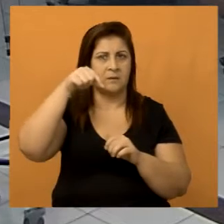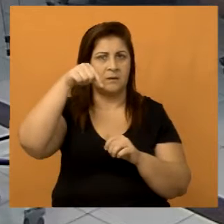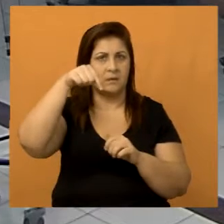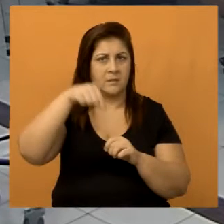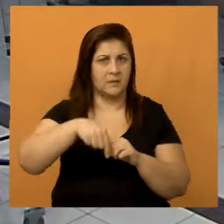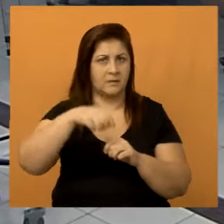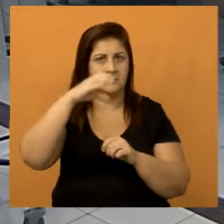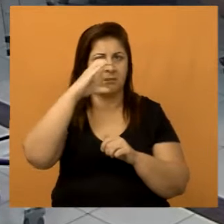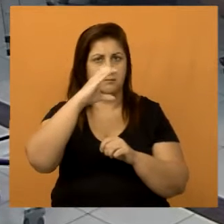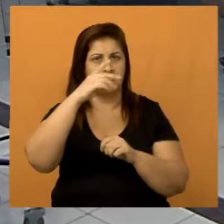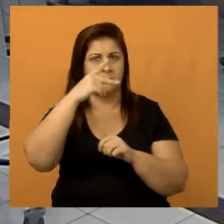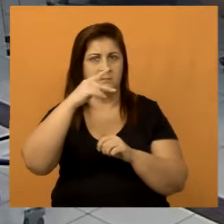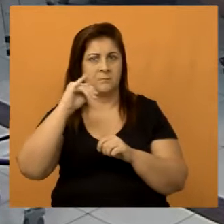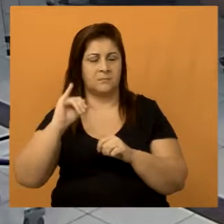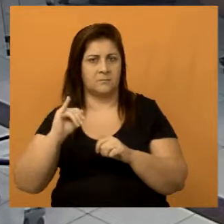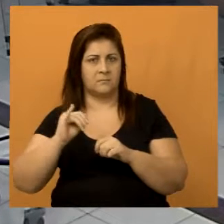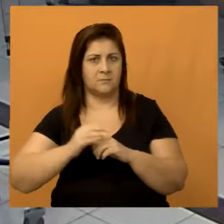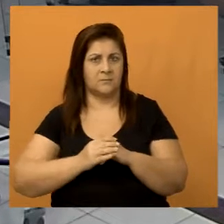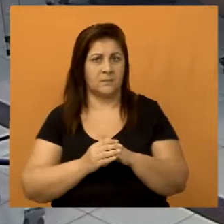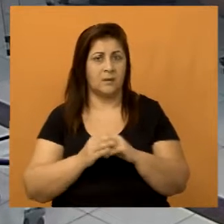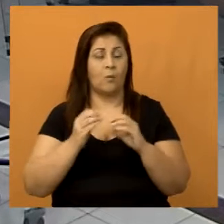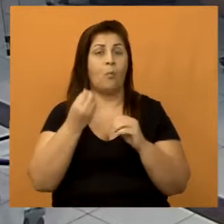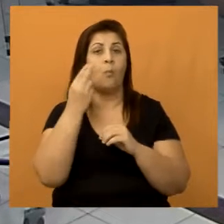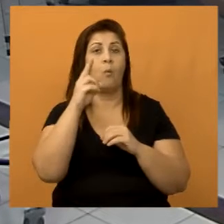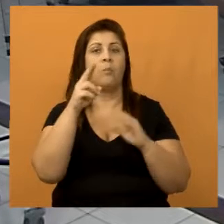ou você vai entrar como no regimento?